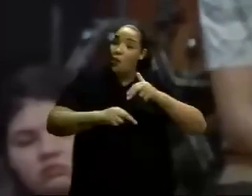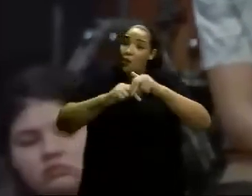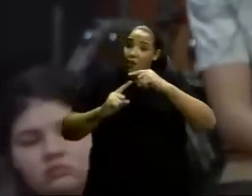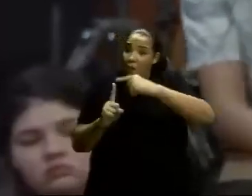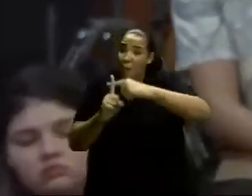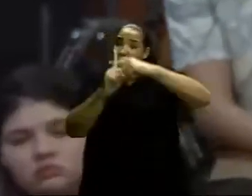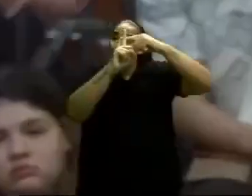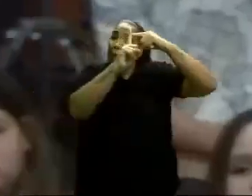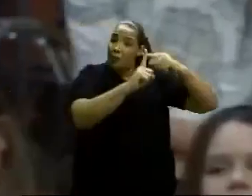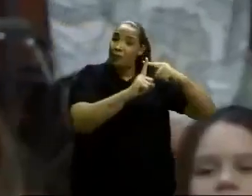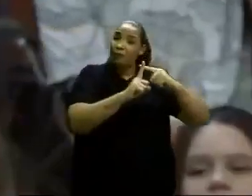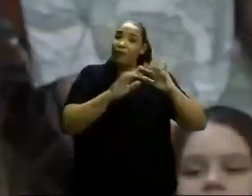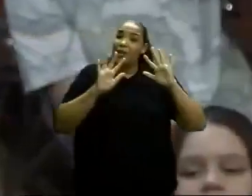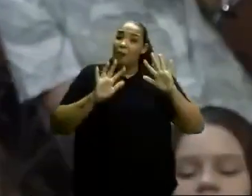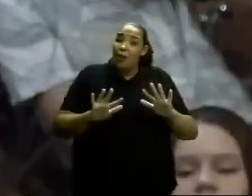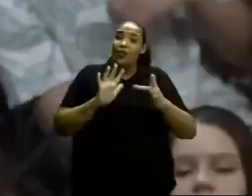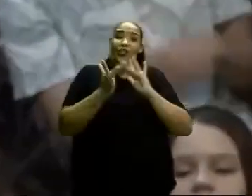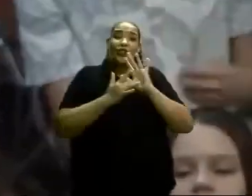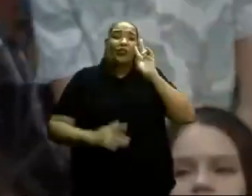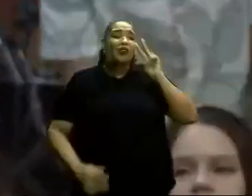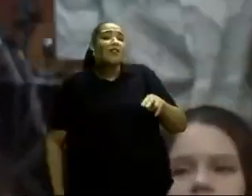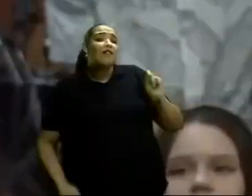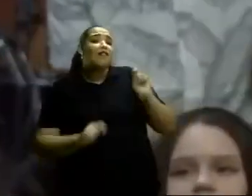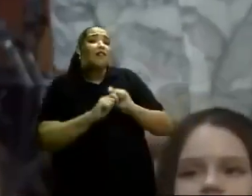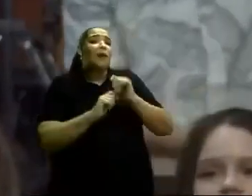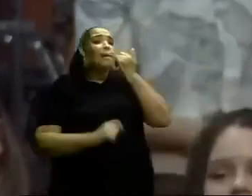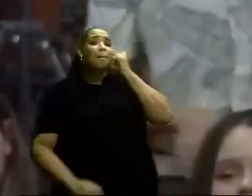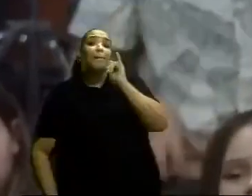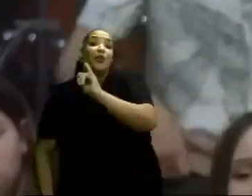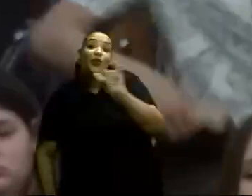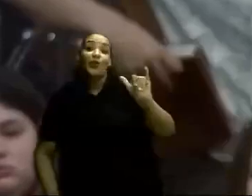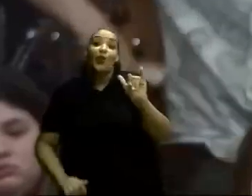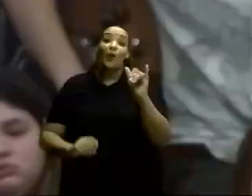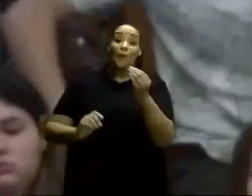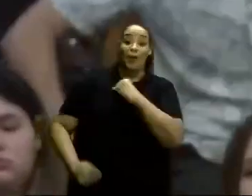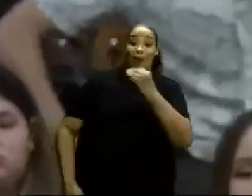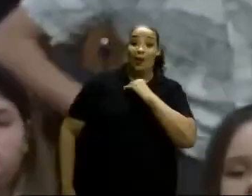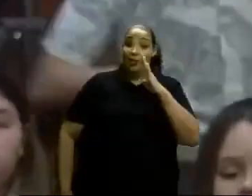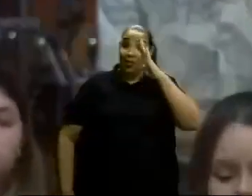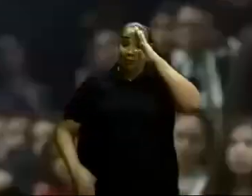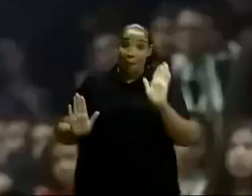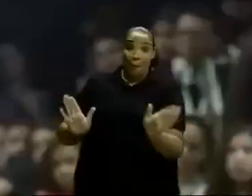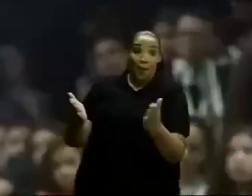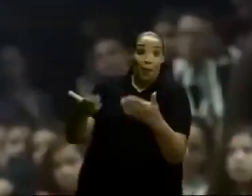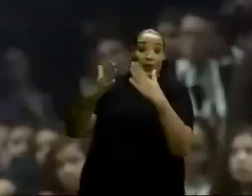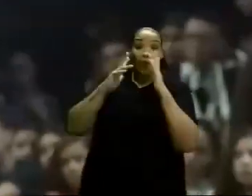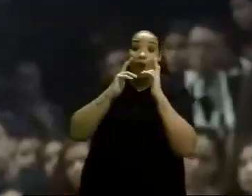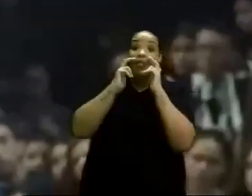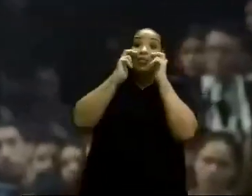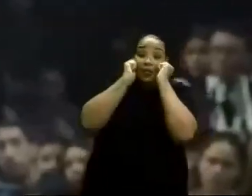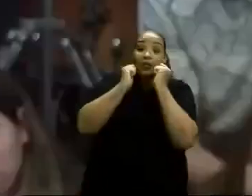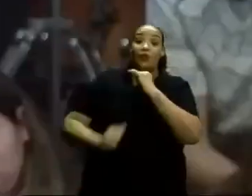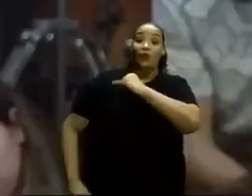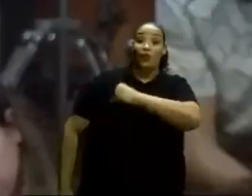olhar de longe, tá bom? Só de lá de cima, o que que ele fez? Perdoou os pecados dos soldados, promoveu a adoção de João para